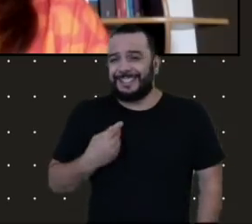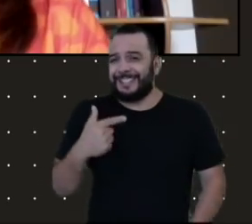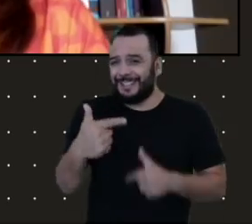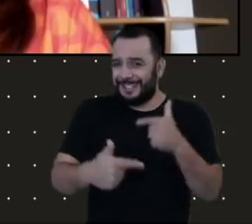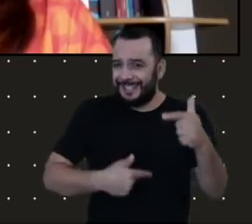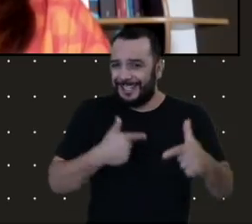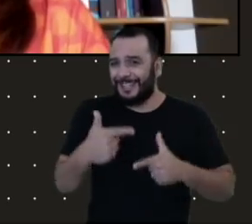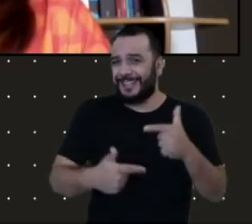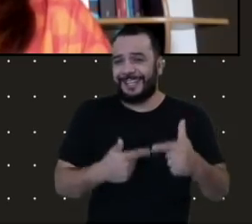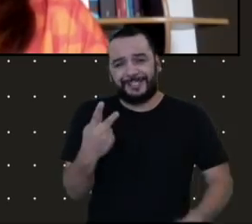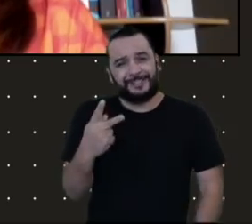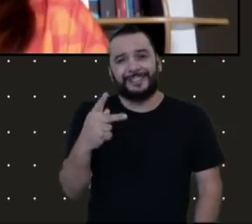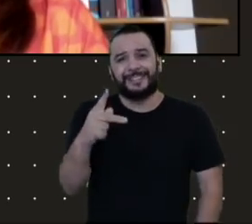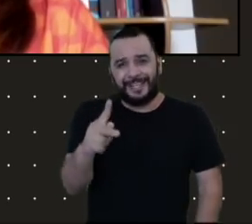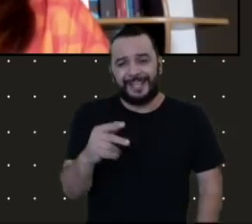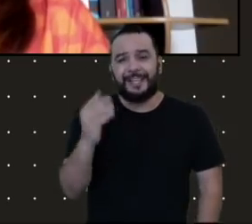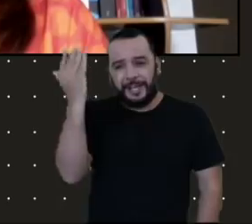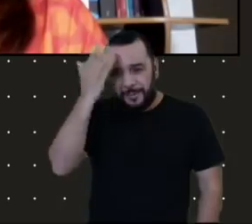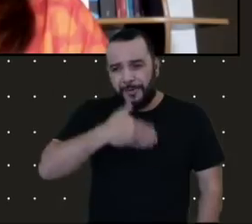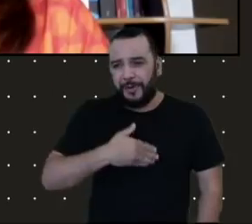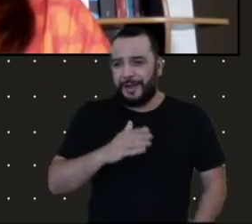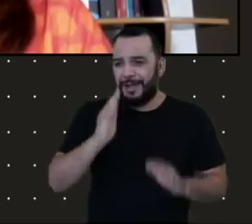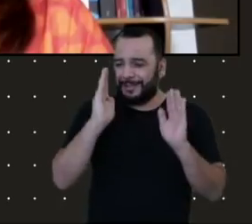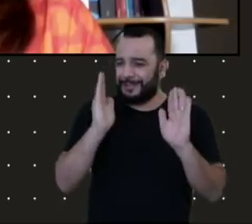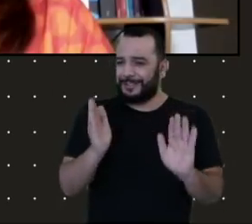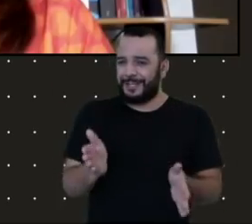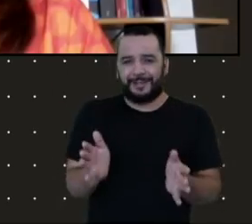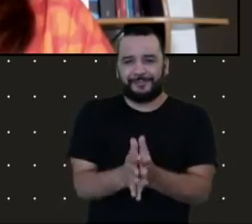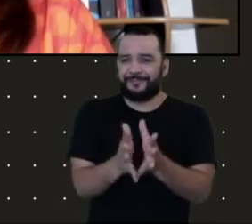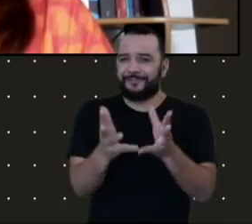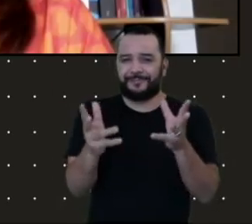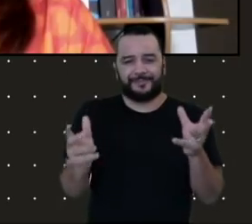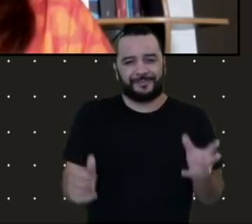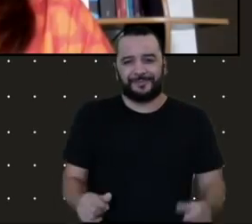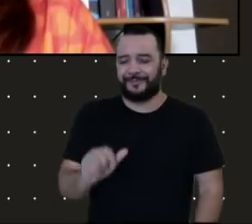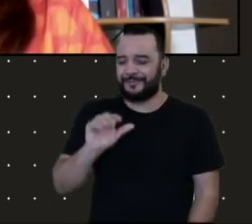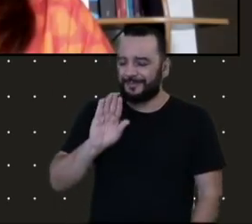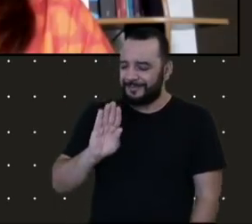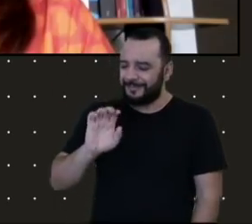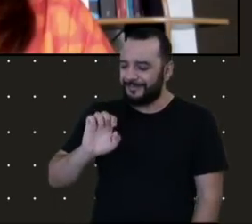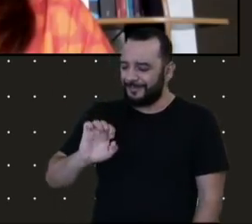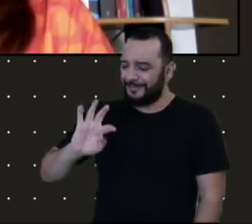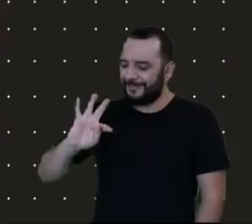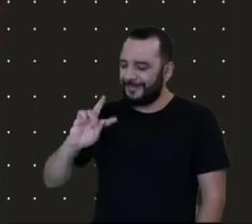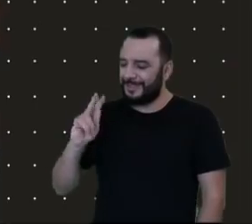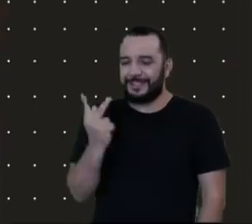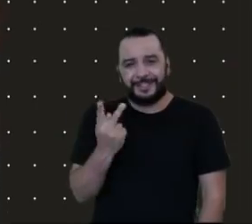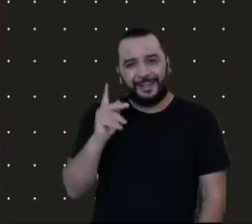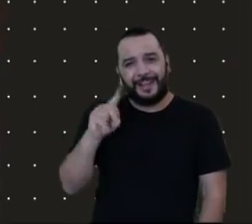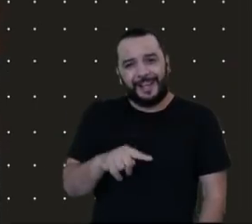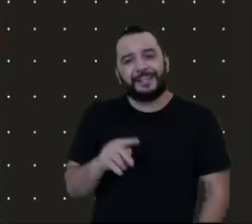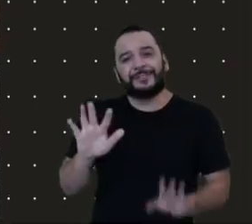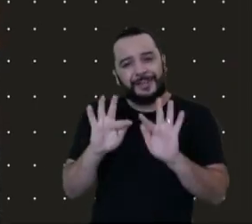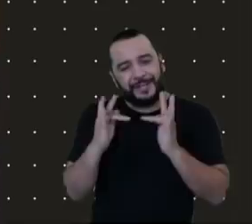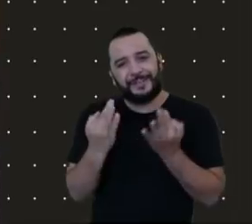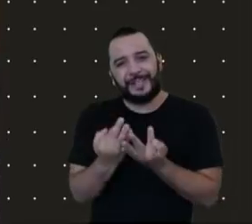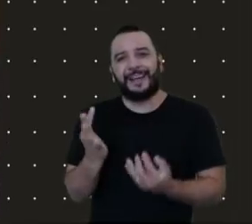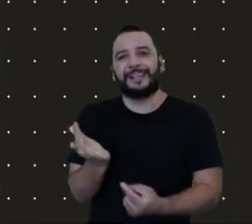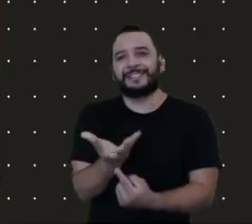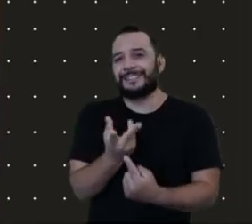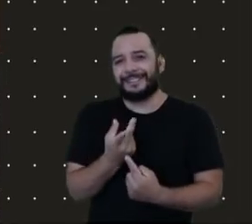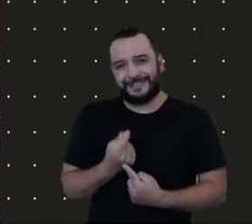minha querida amiga Beth Goulart, tem uma carreira consolidada, é um nome respeitável,